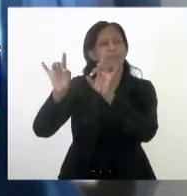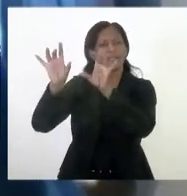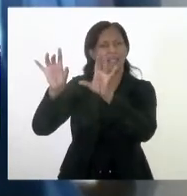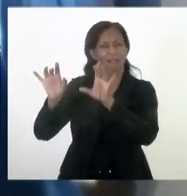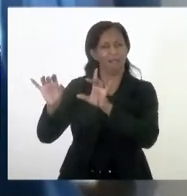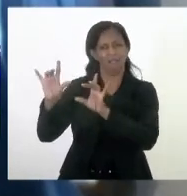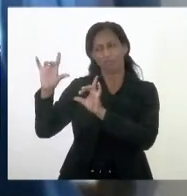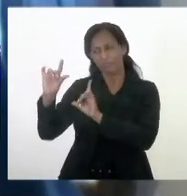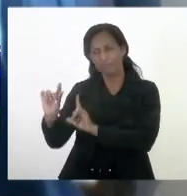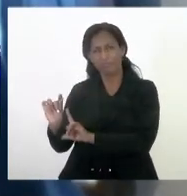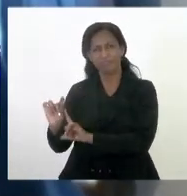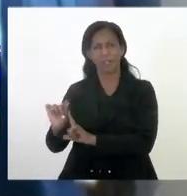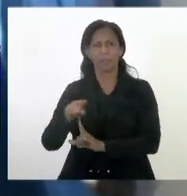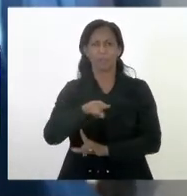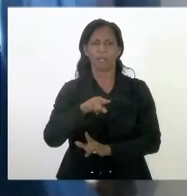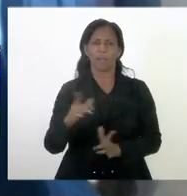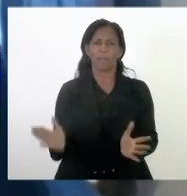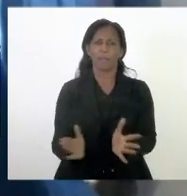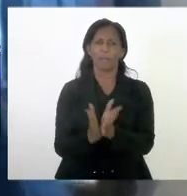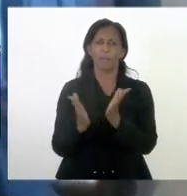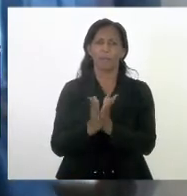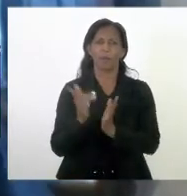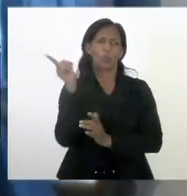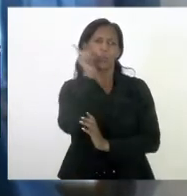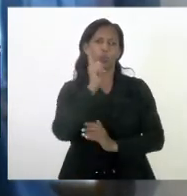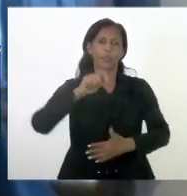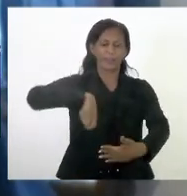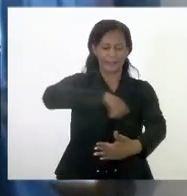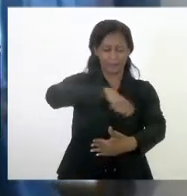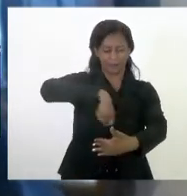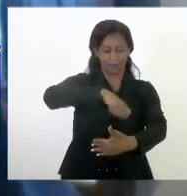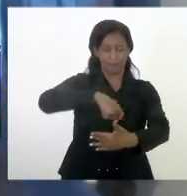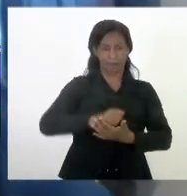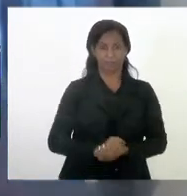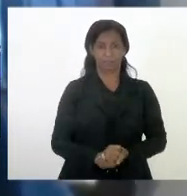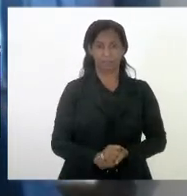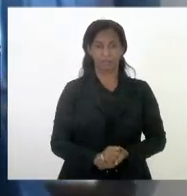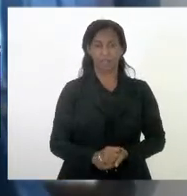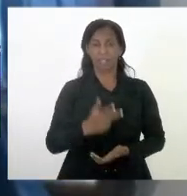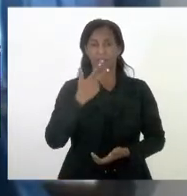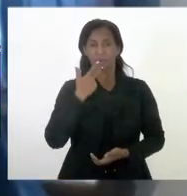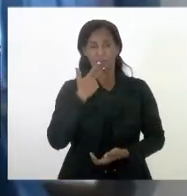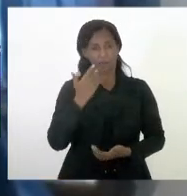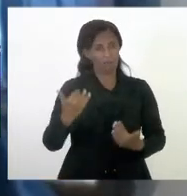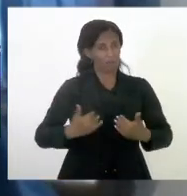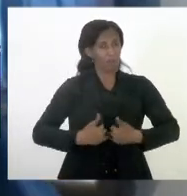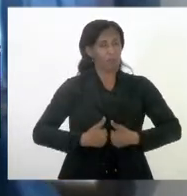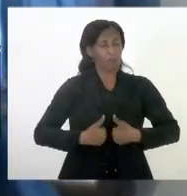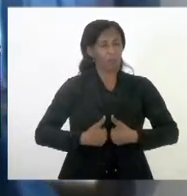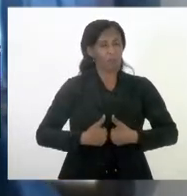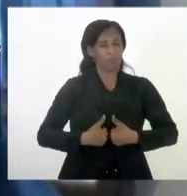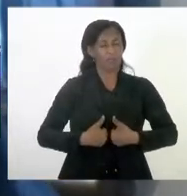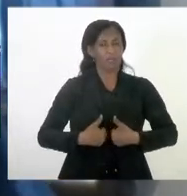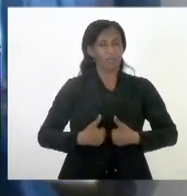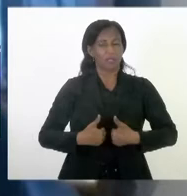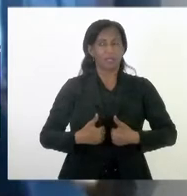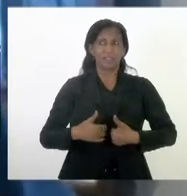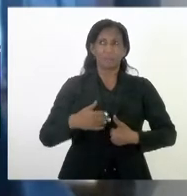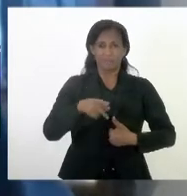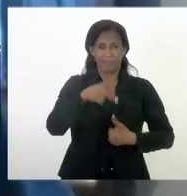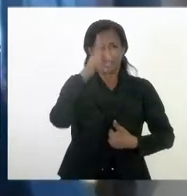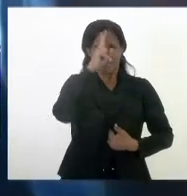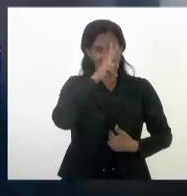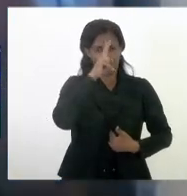possam cozinhar. E eu falo da fome, e com todo o reflexo que a fome tem, uma criança que nasce